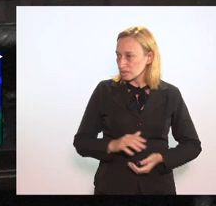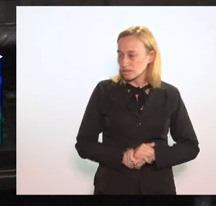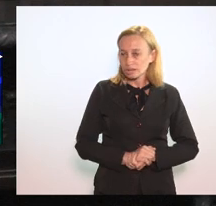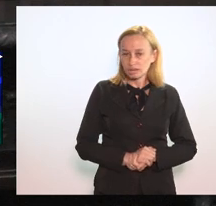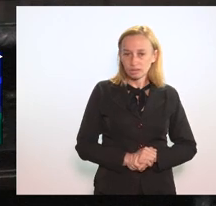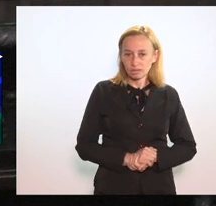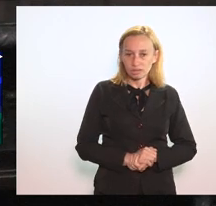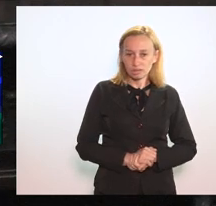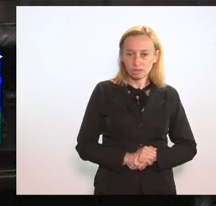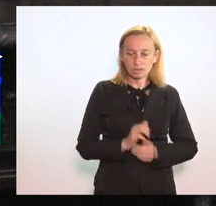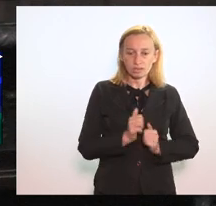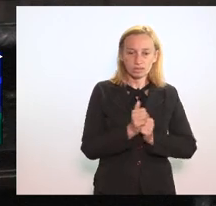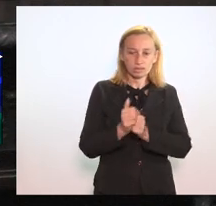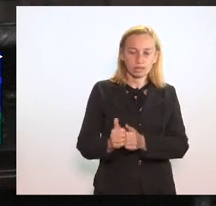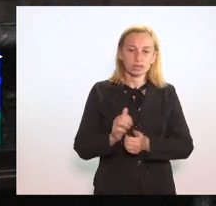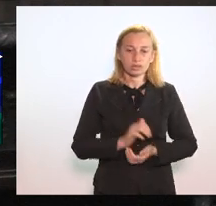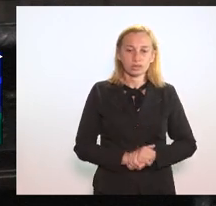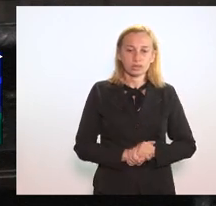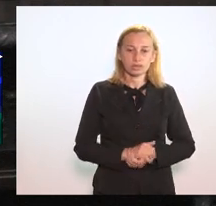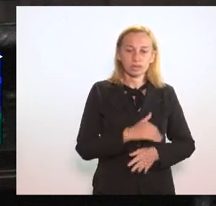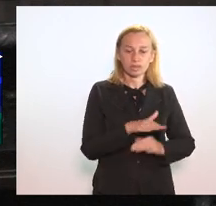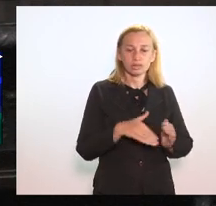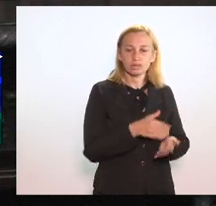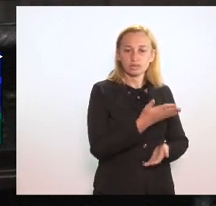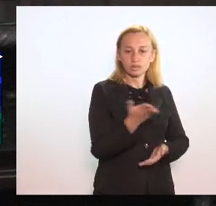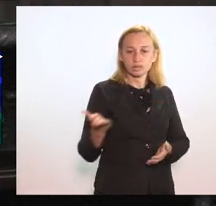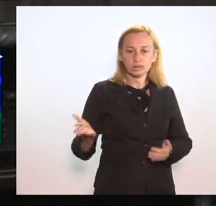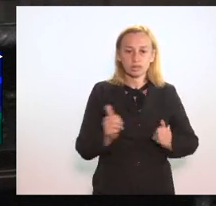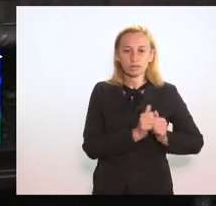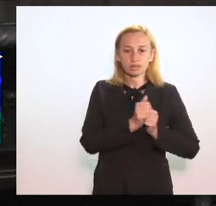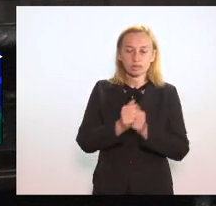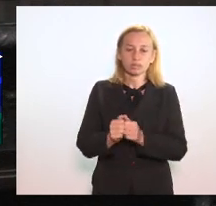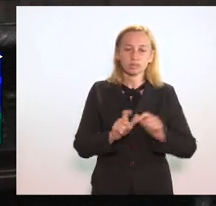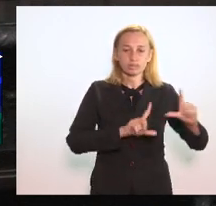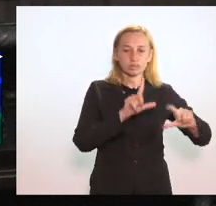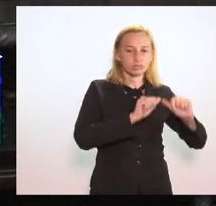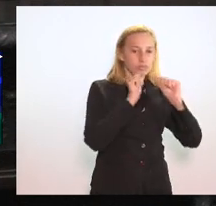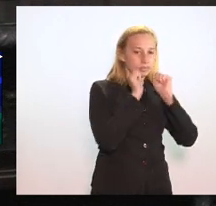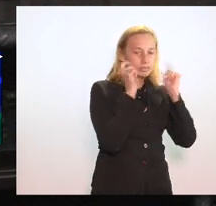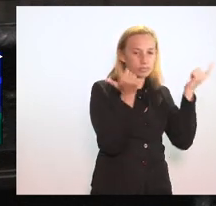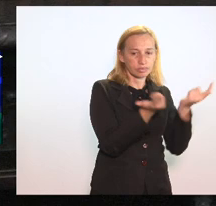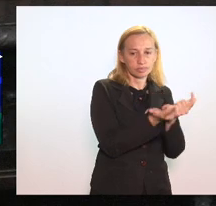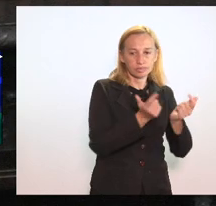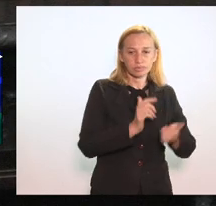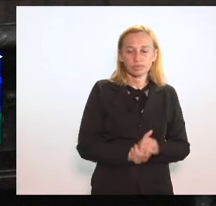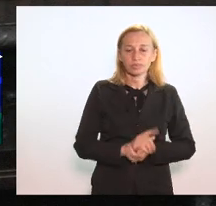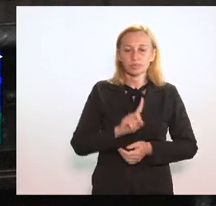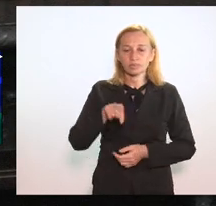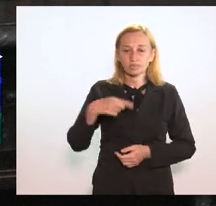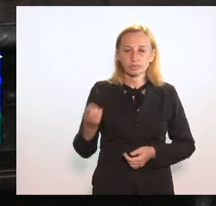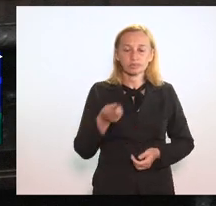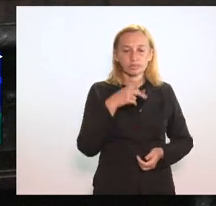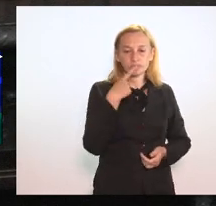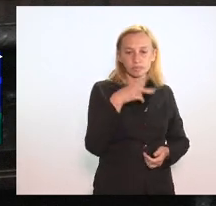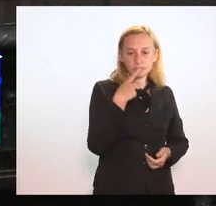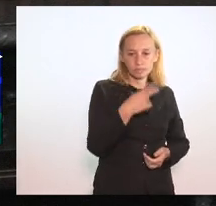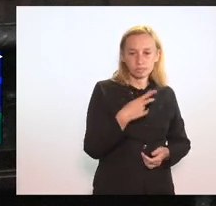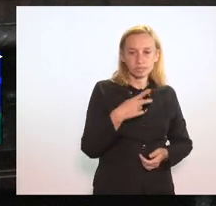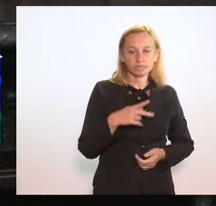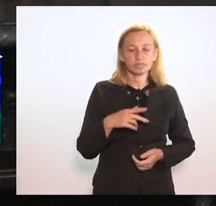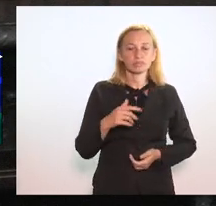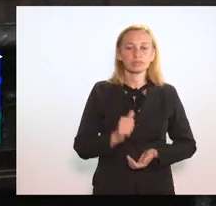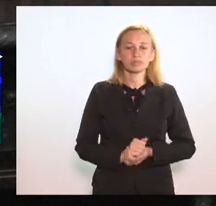nos acompanham a todos vocês que nos acompanha pela TV alerj e depois da fala do deputado